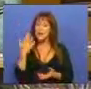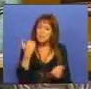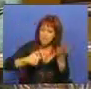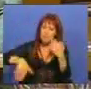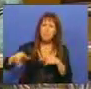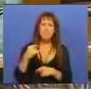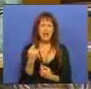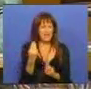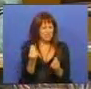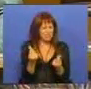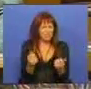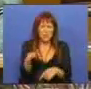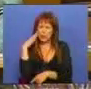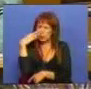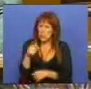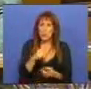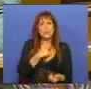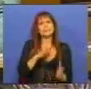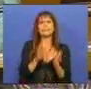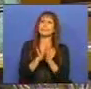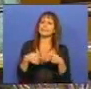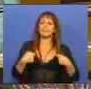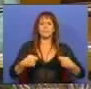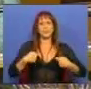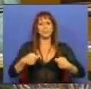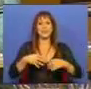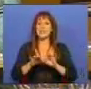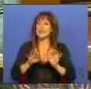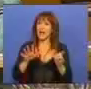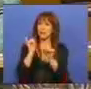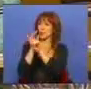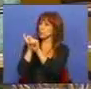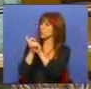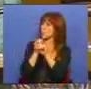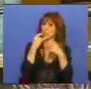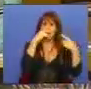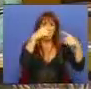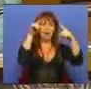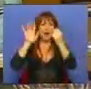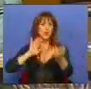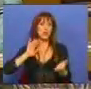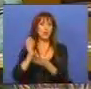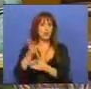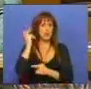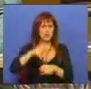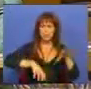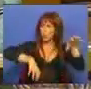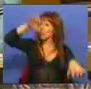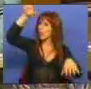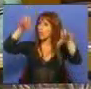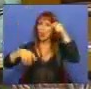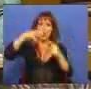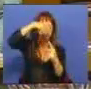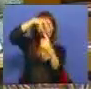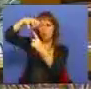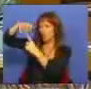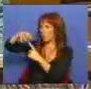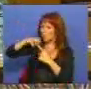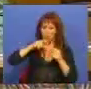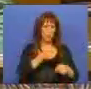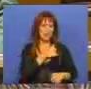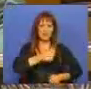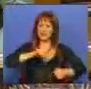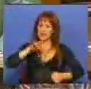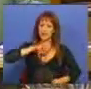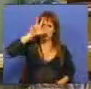uma impessoal e vulgaríssima catedral do consumo, igual a tantas outras que nos últimos anos cresceram como cogumelos em todas as